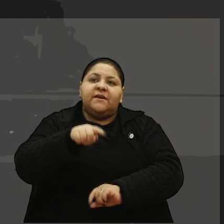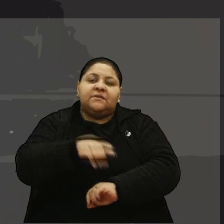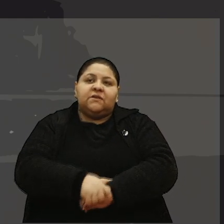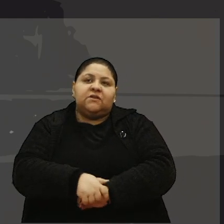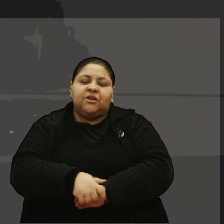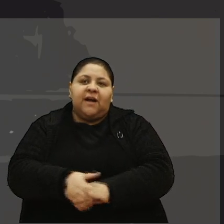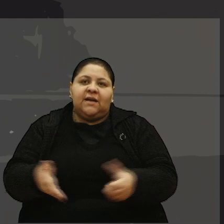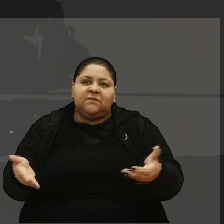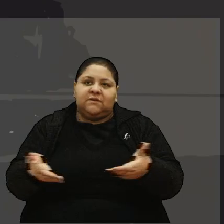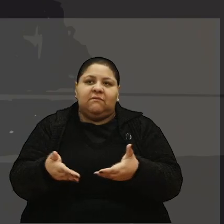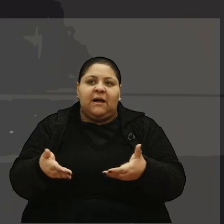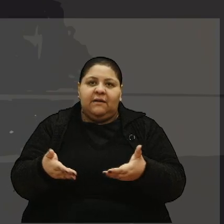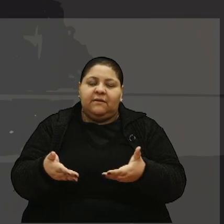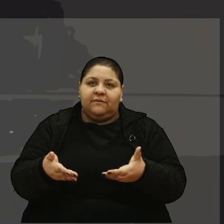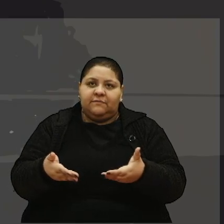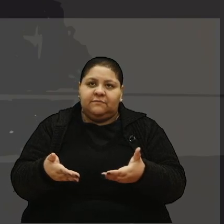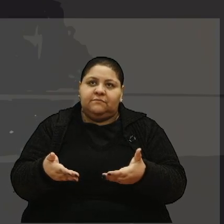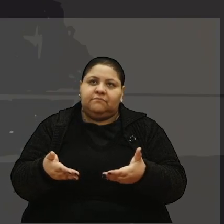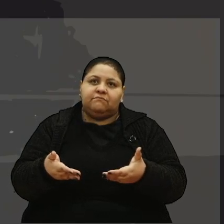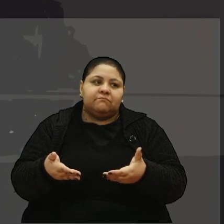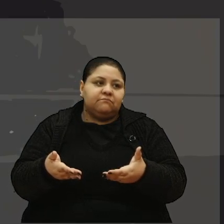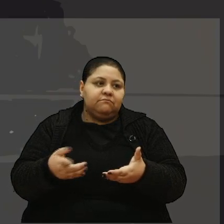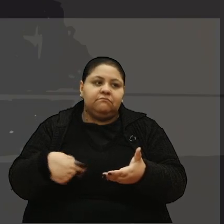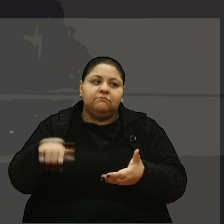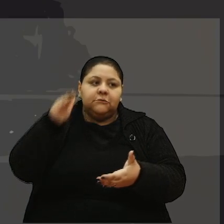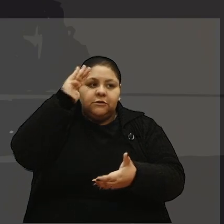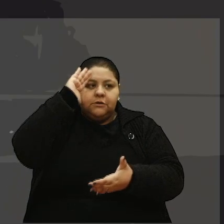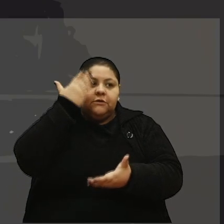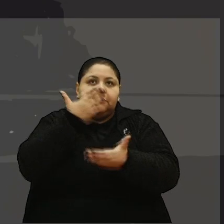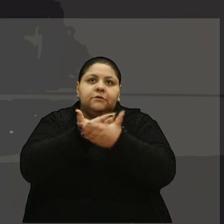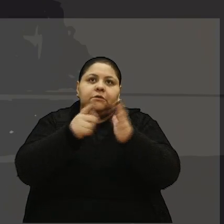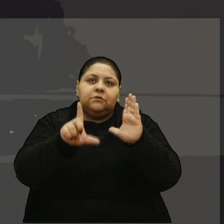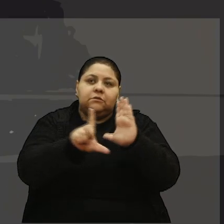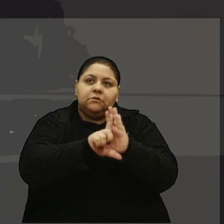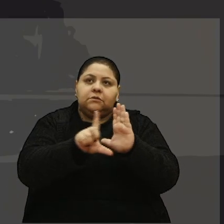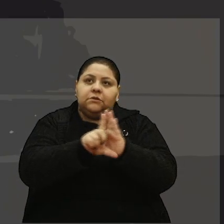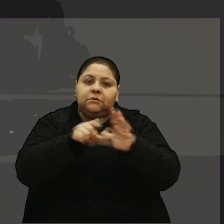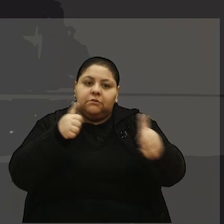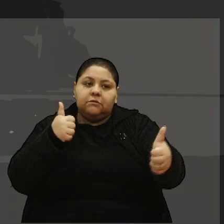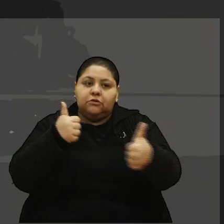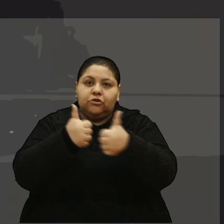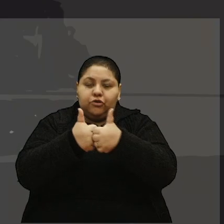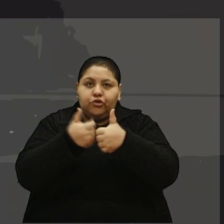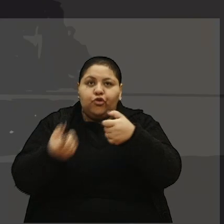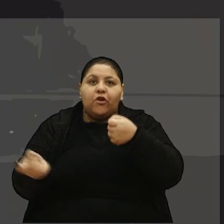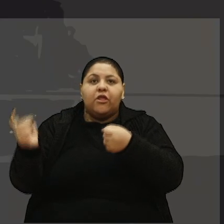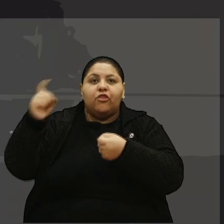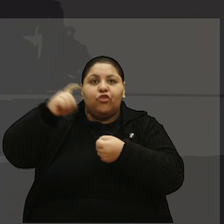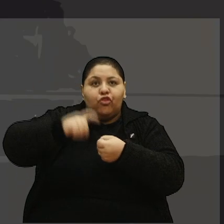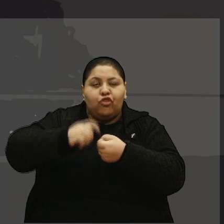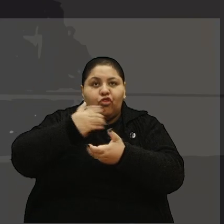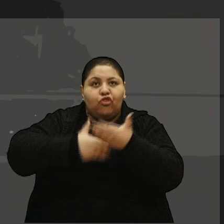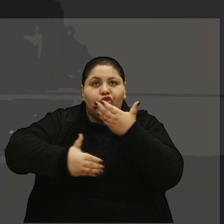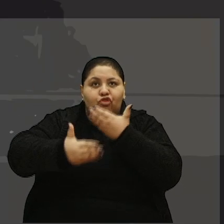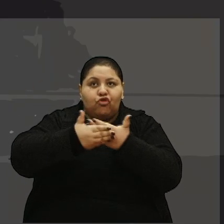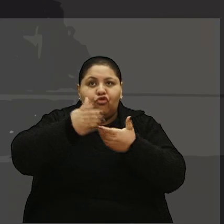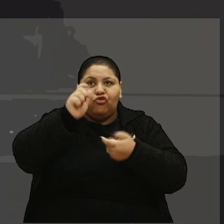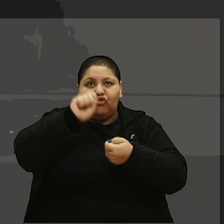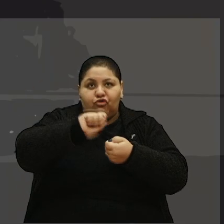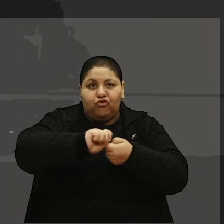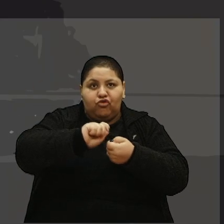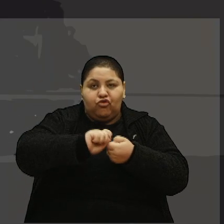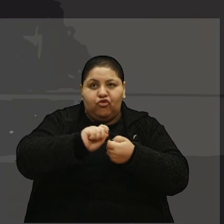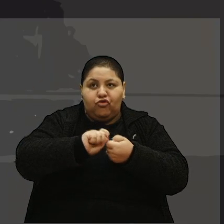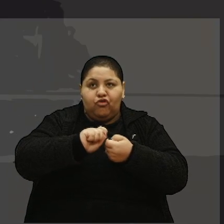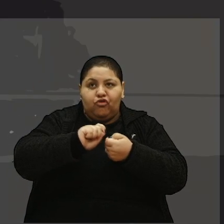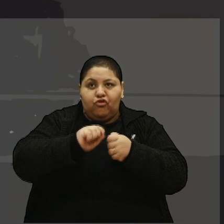cada vez mais. Então, nós acreditamos muito na lei da reciprocidade, a lei do retorno. Tudo que nós fizer para o